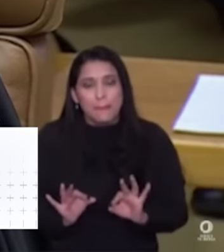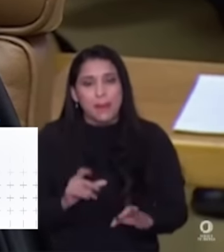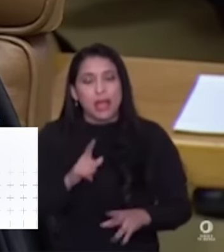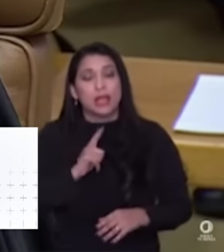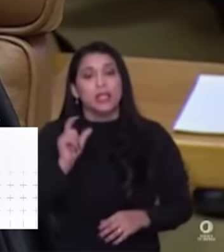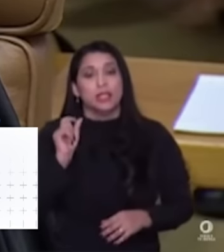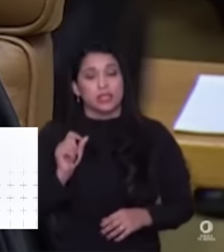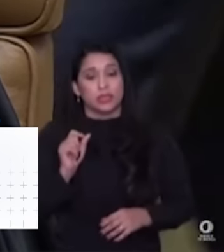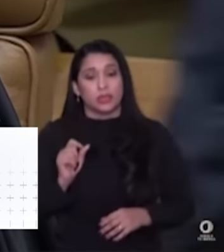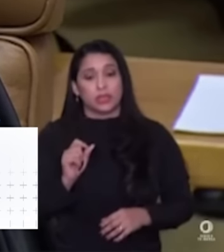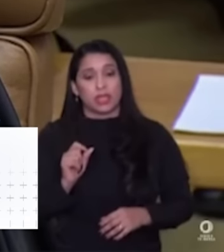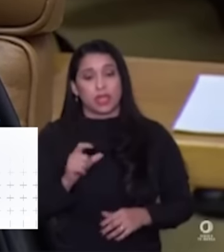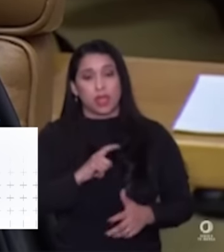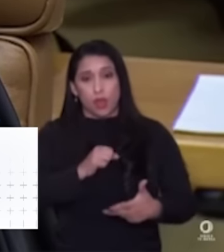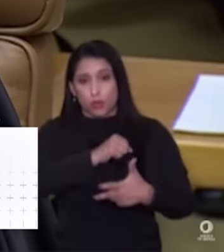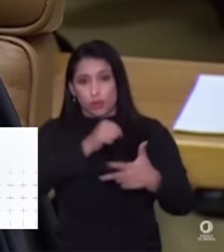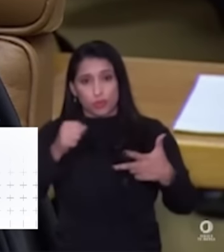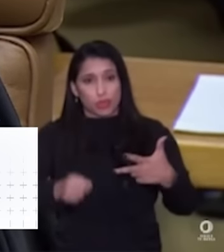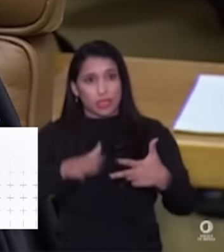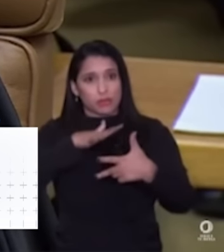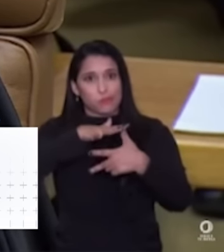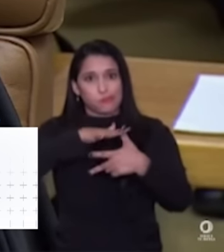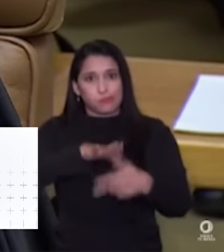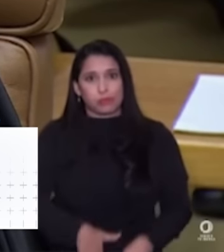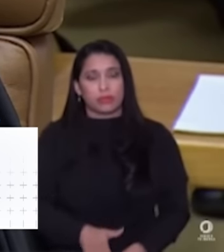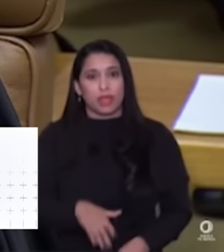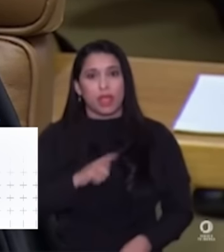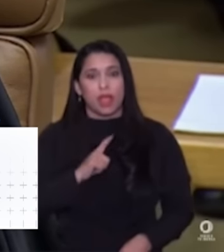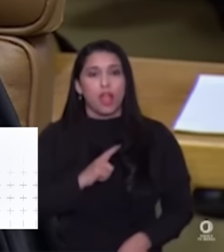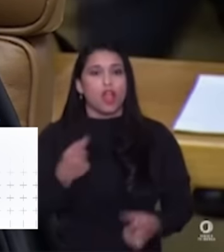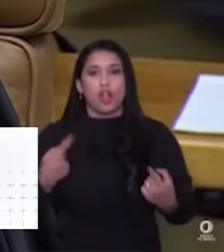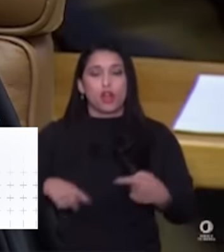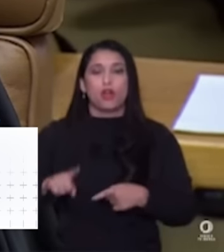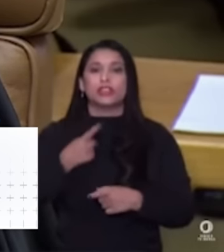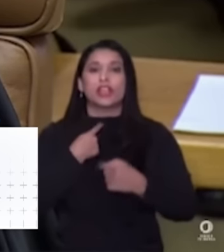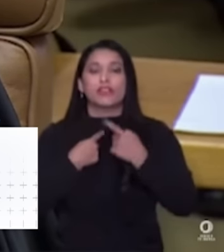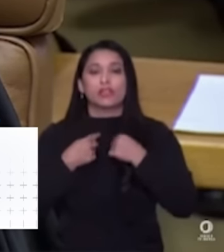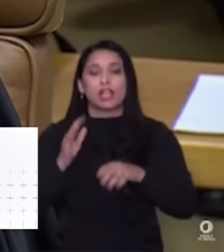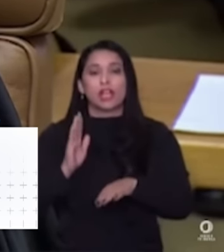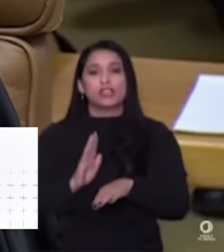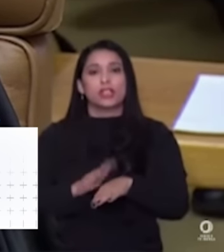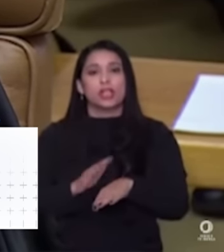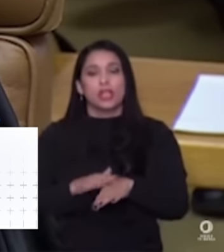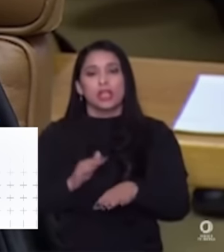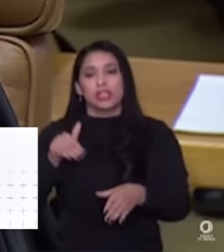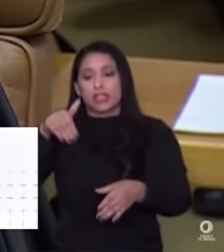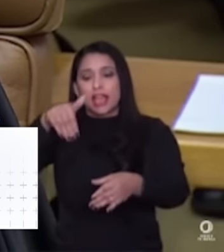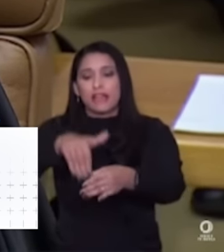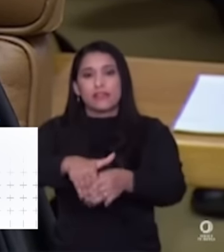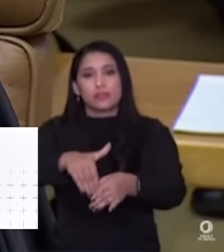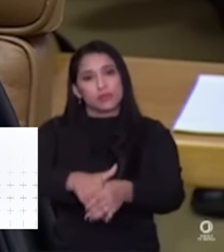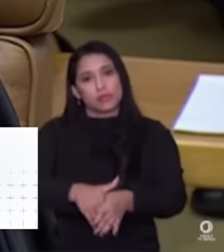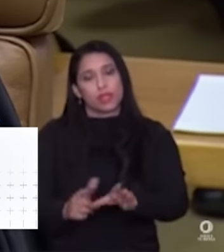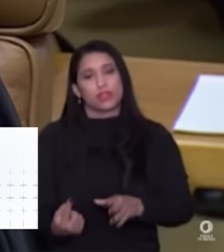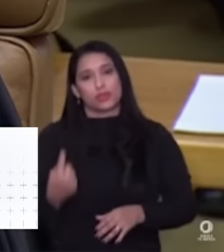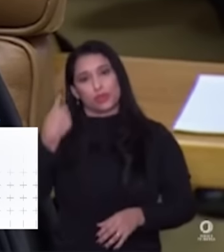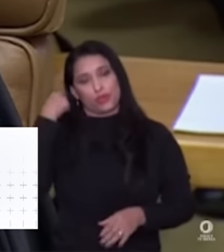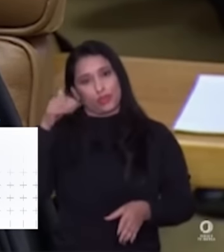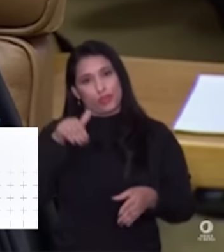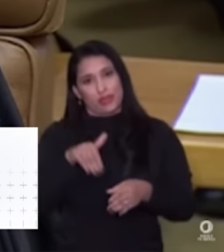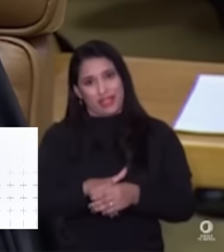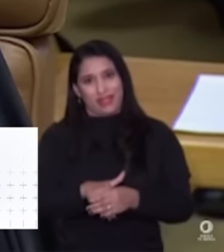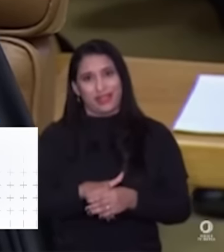subjugar os poderes instituídos contra a vontade popular manifestada nas urnas nas últimas eleições.